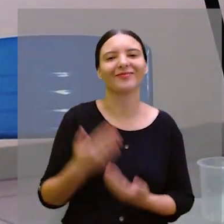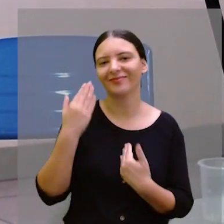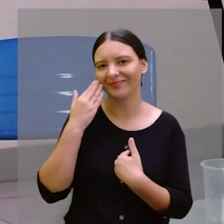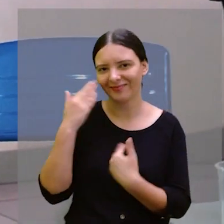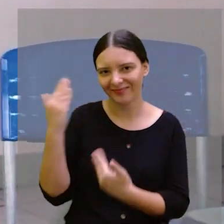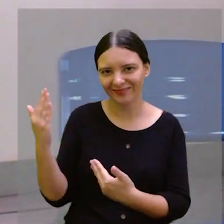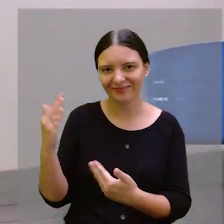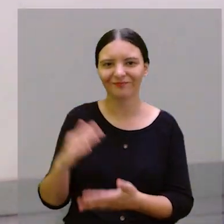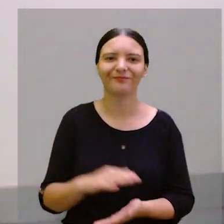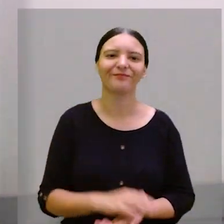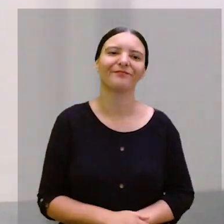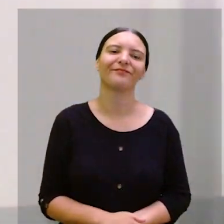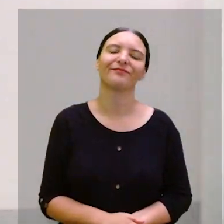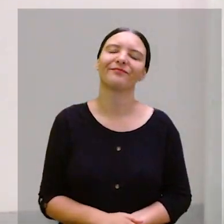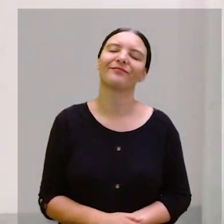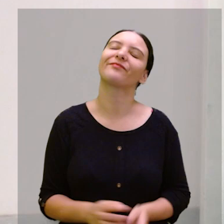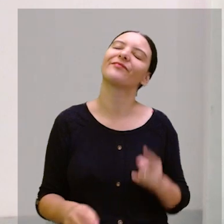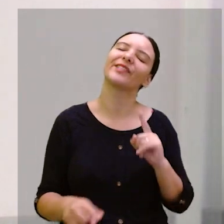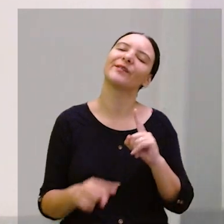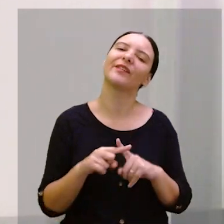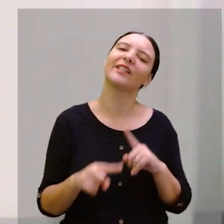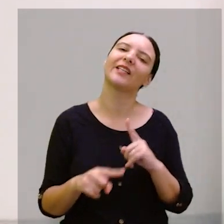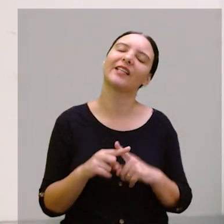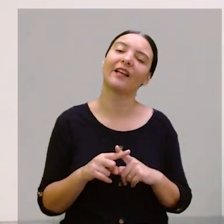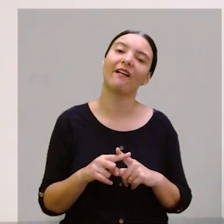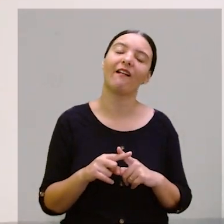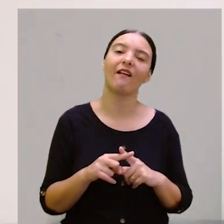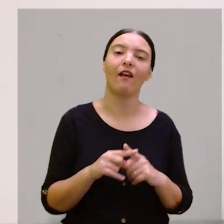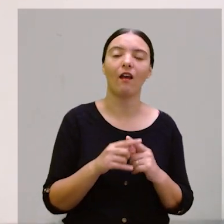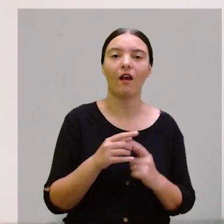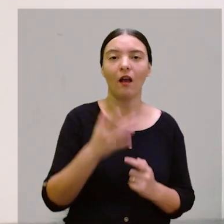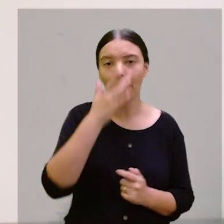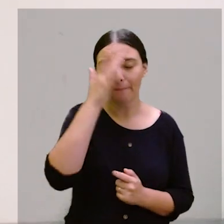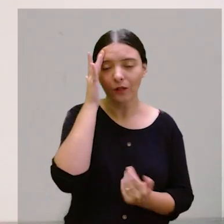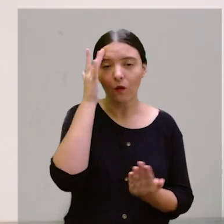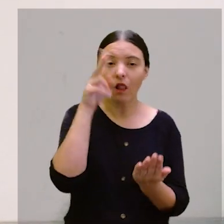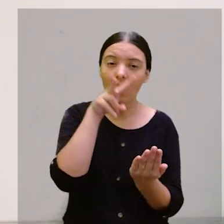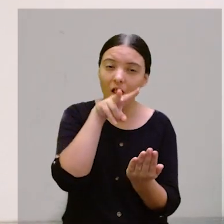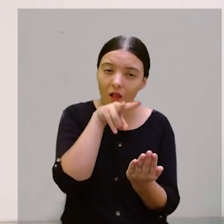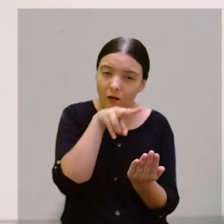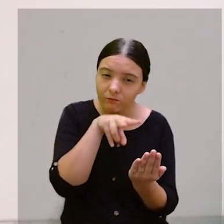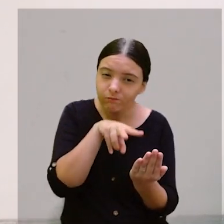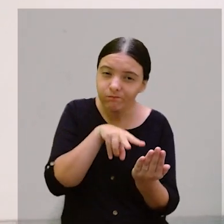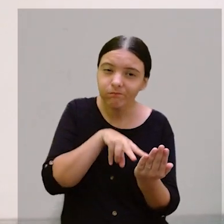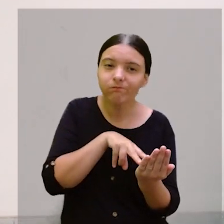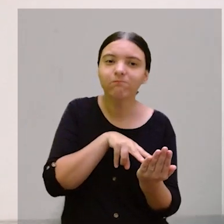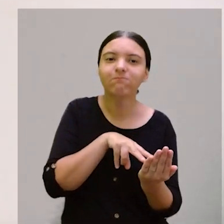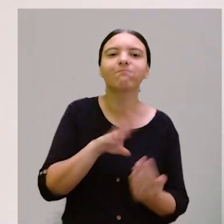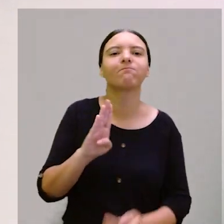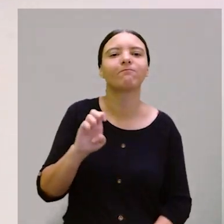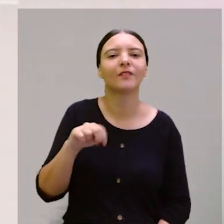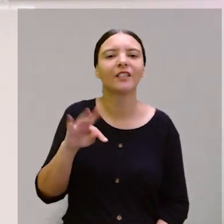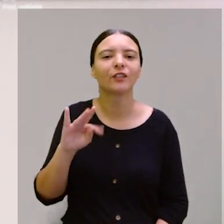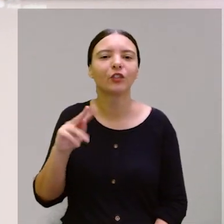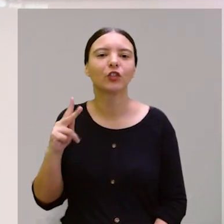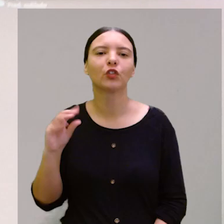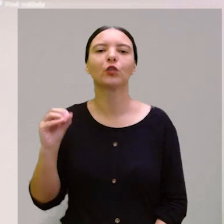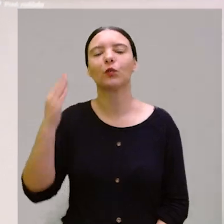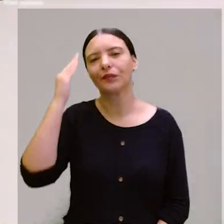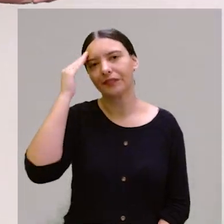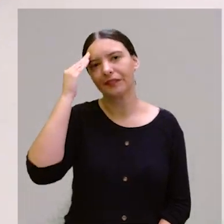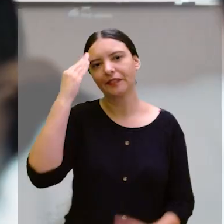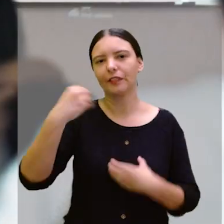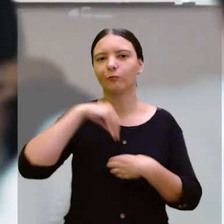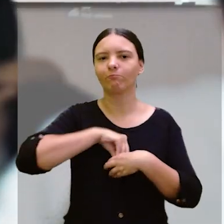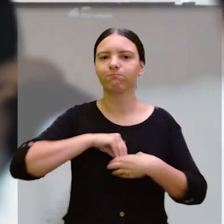Obrigada. Porque ele queria que o leitor mergulhasse nos conflitos do Bentinho.